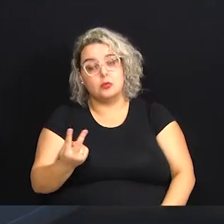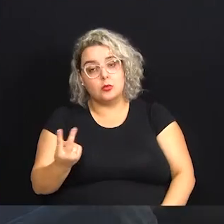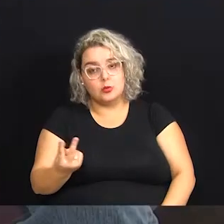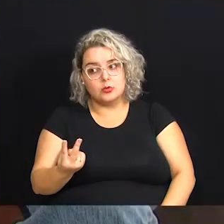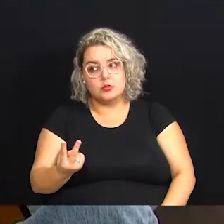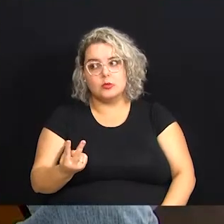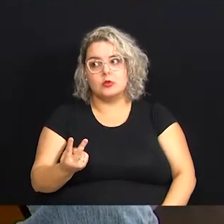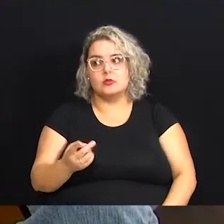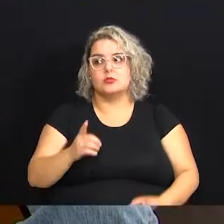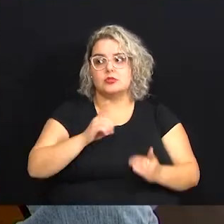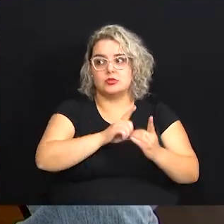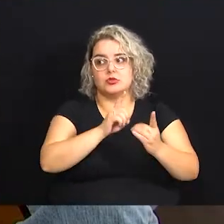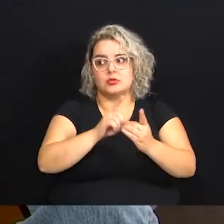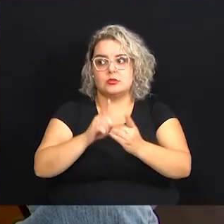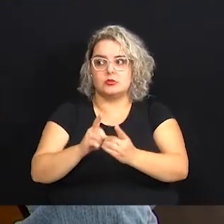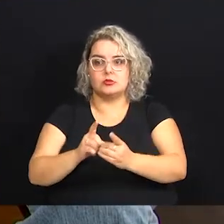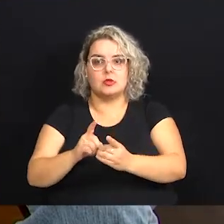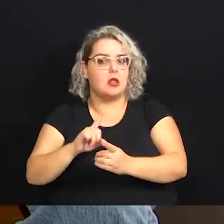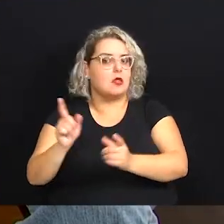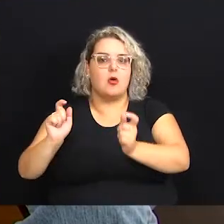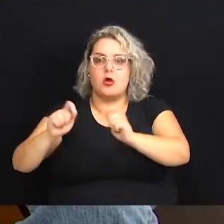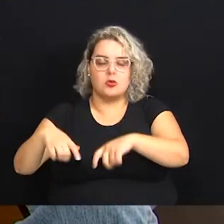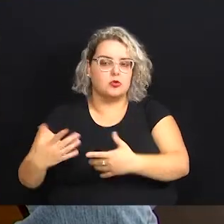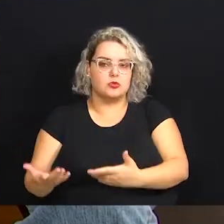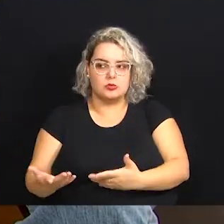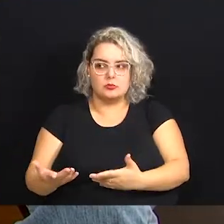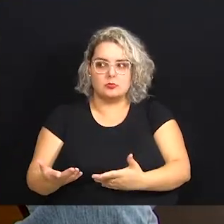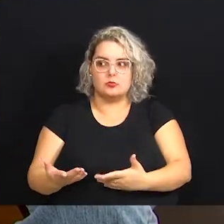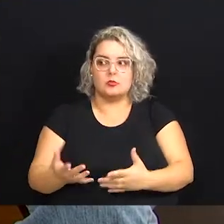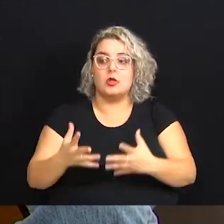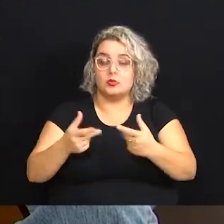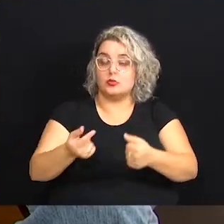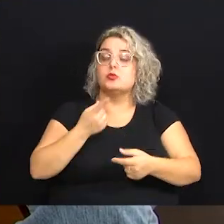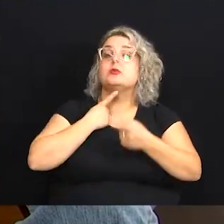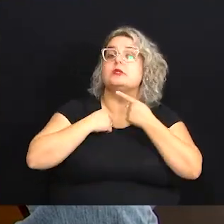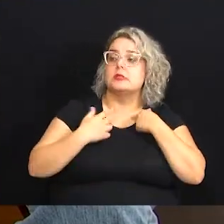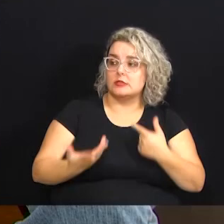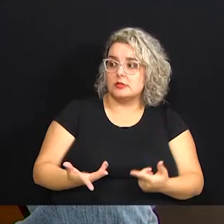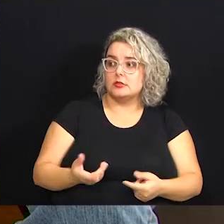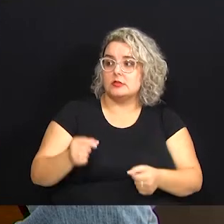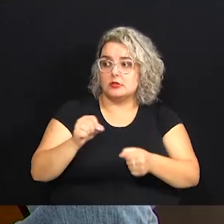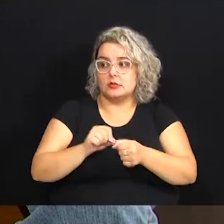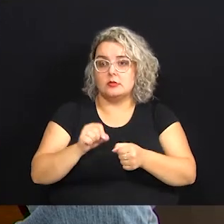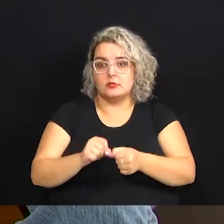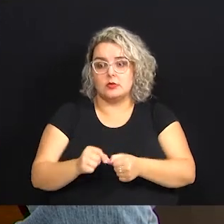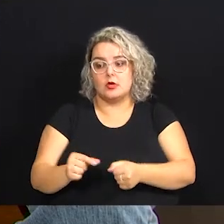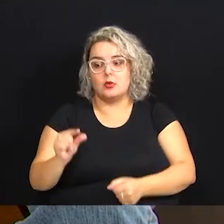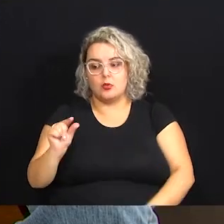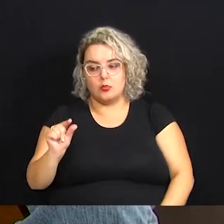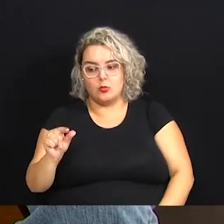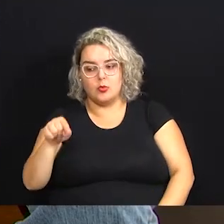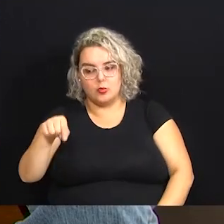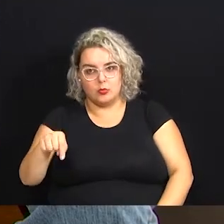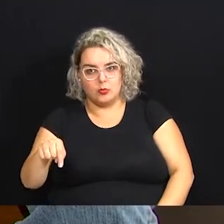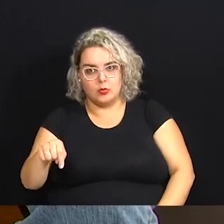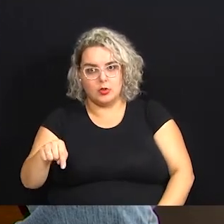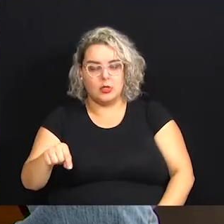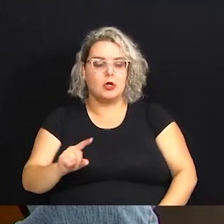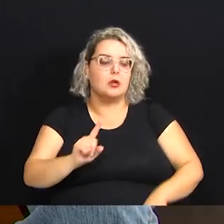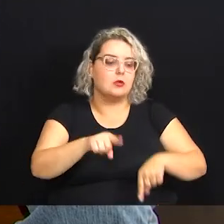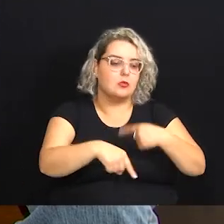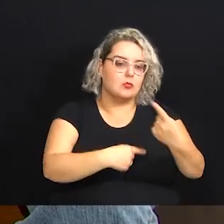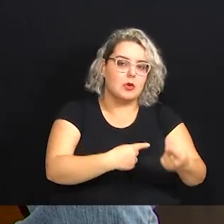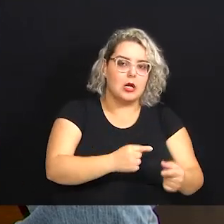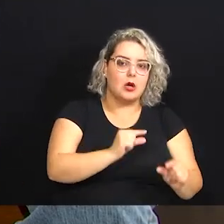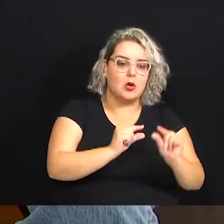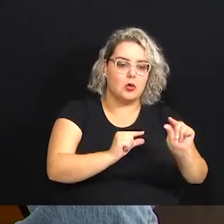valores cobertos não é o suficiente para aquilo que você deseja. Então você faz uma pequena cobertura em uma companhia e